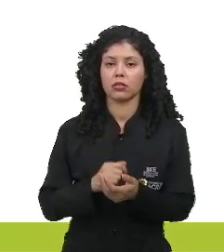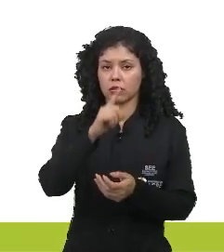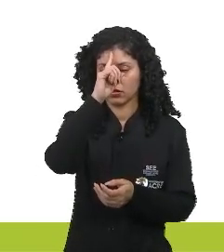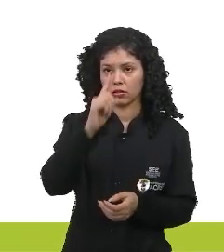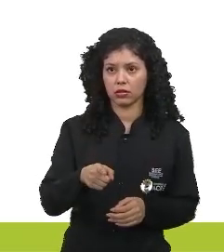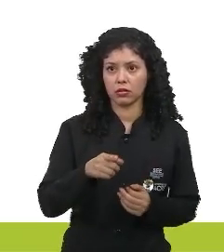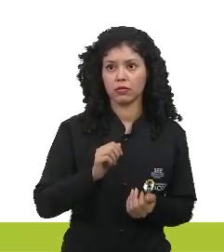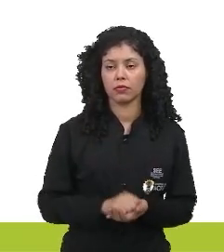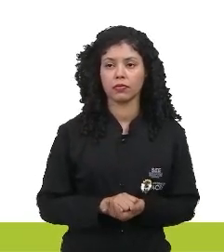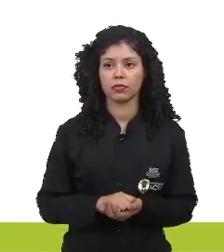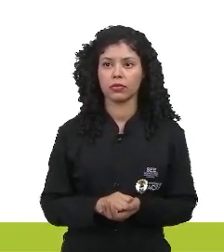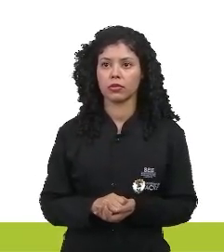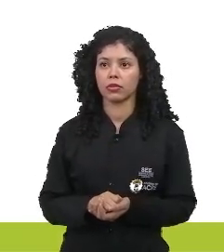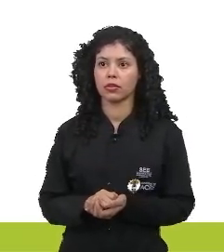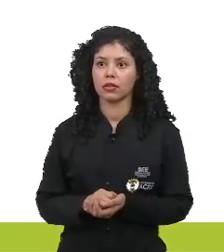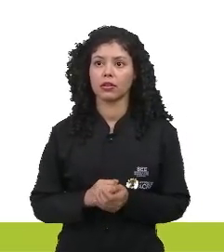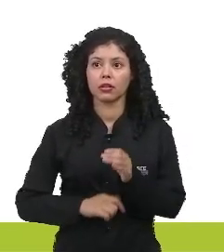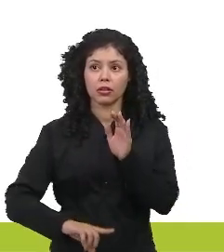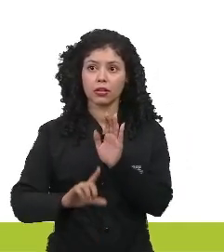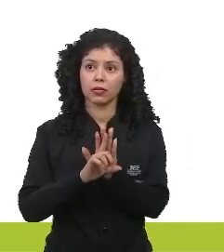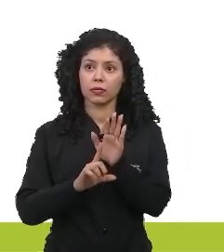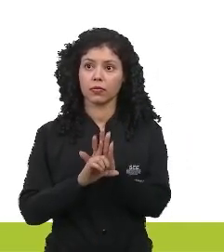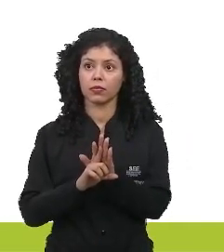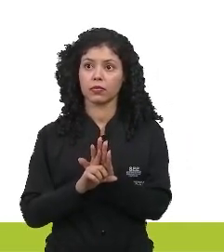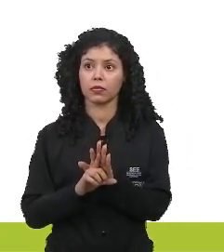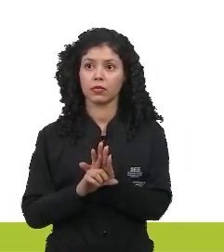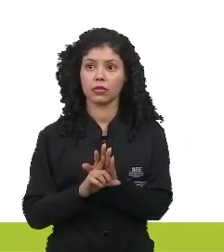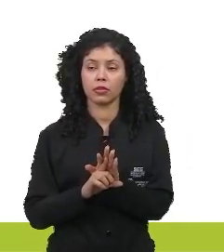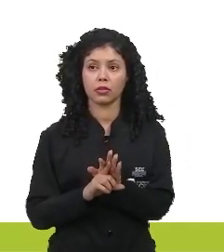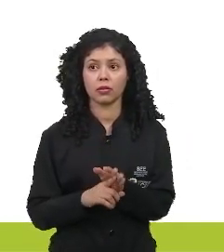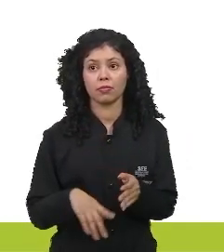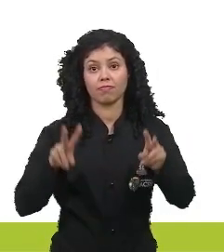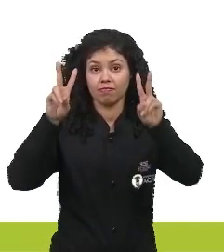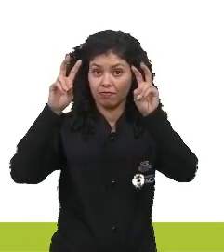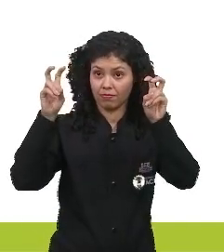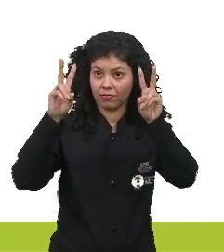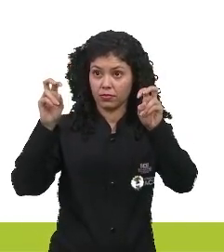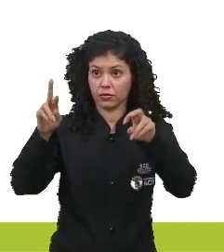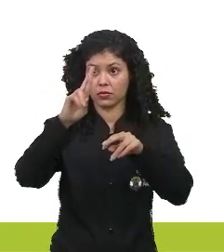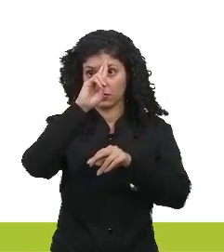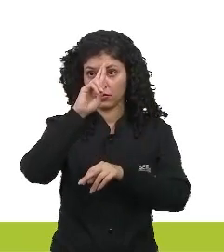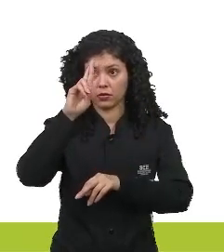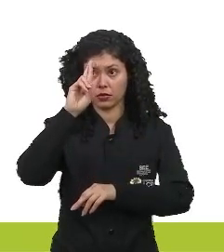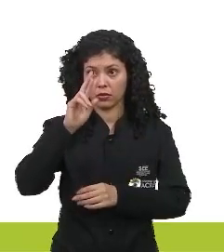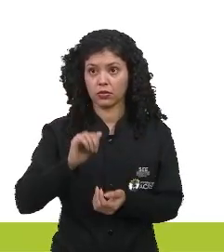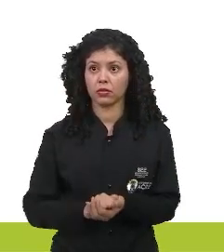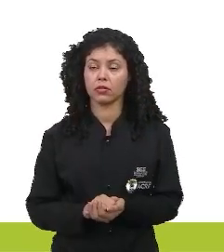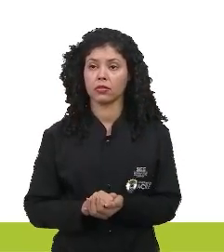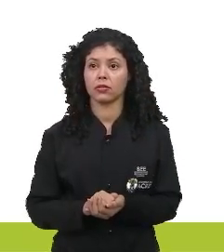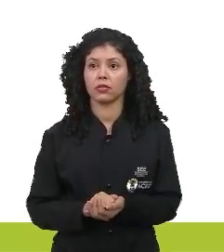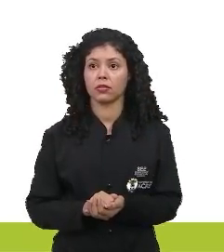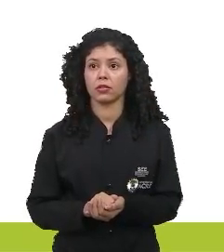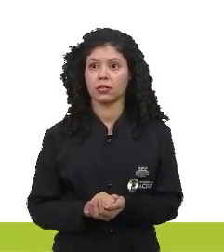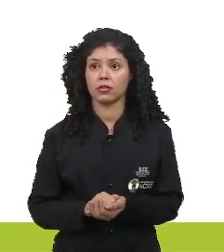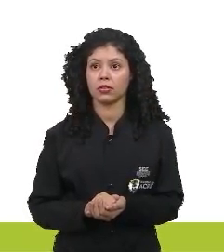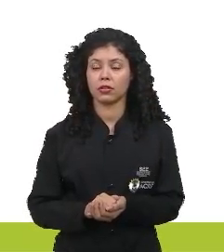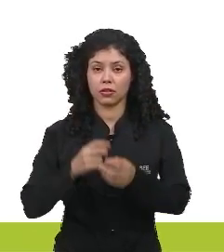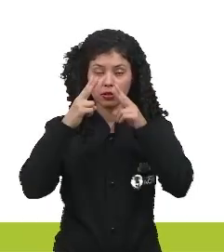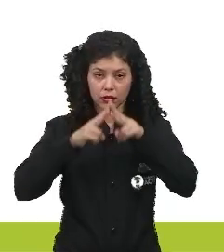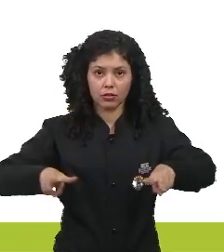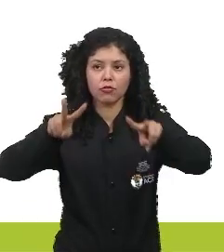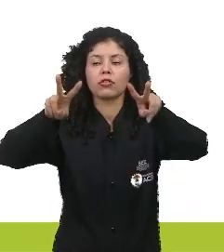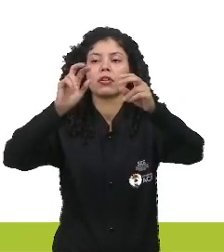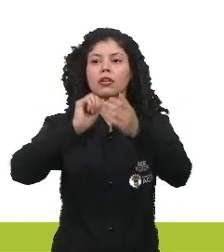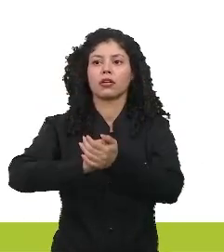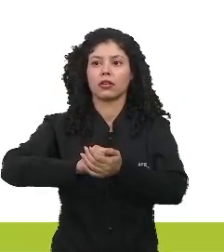antigo senhor. Olha isso. Essa lei é exagerada pelos Essa lei, desculpa aí, ó, é